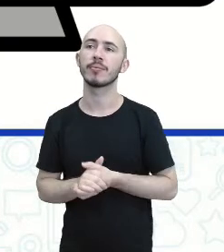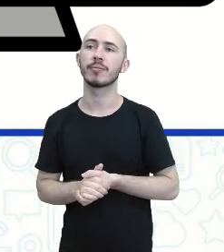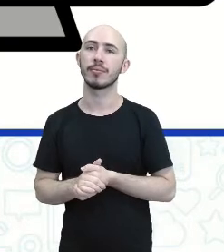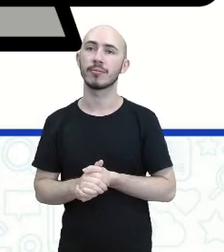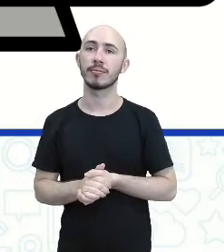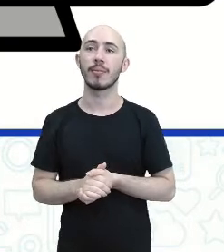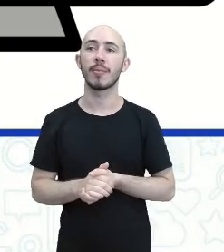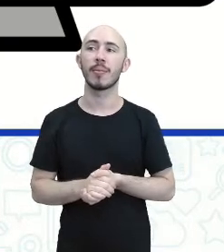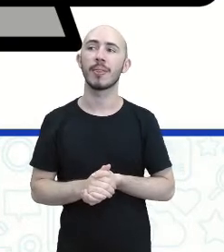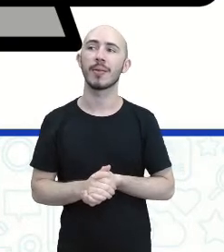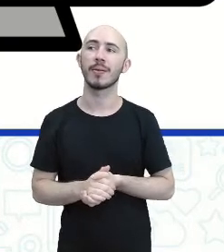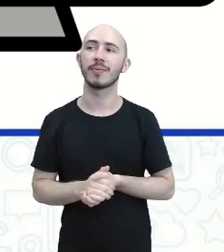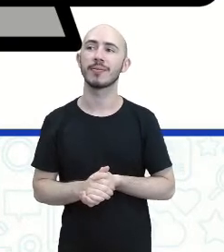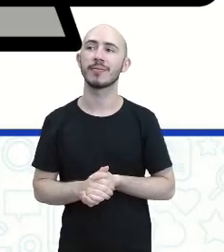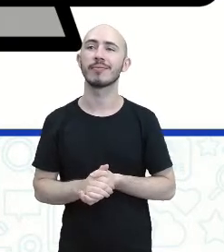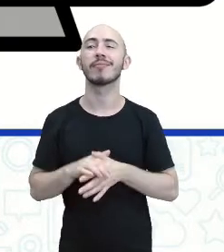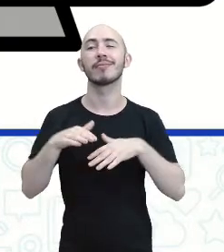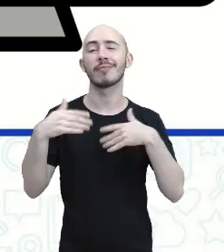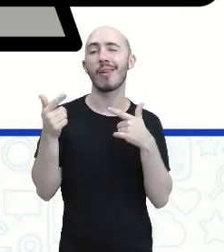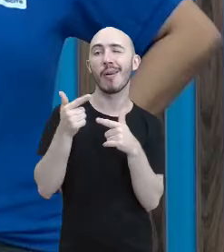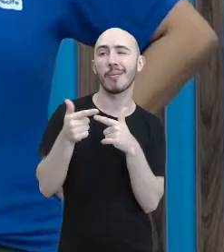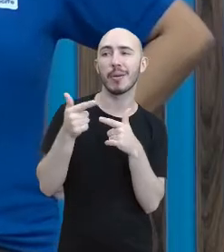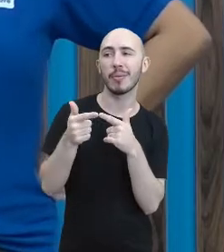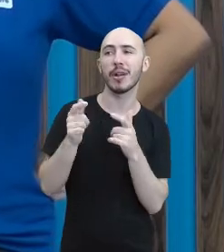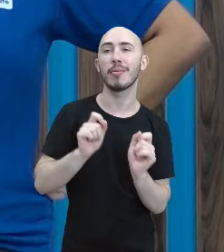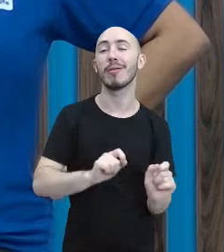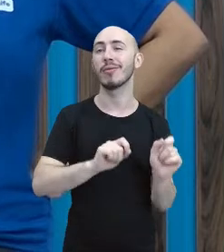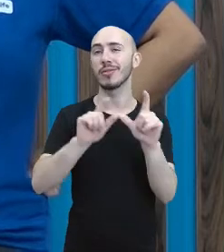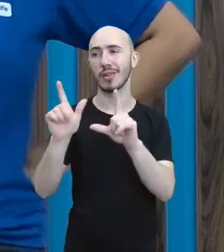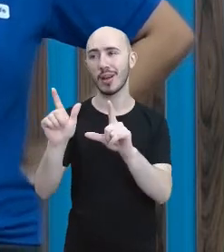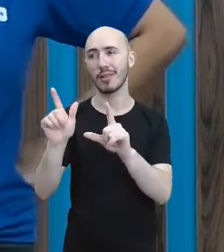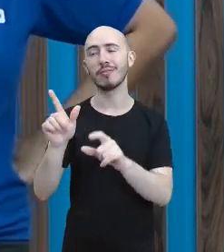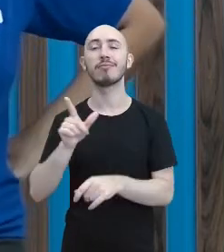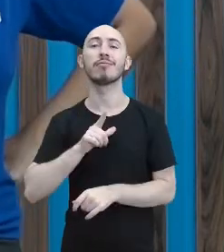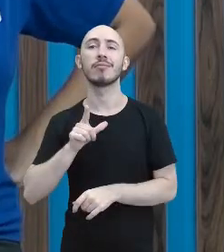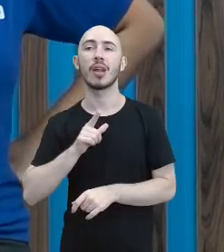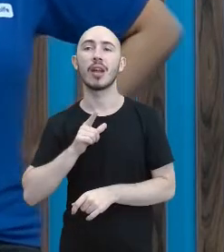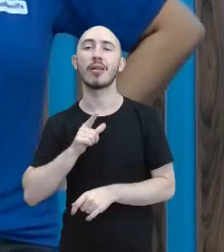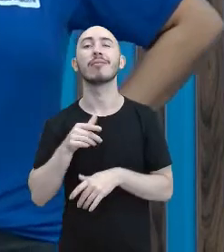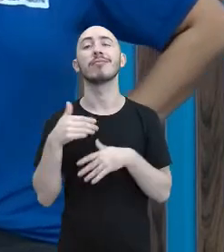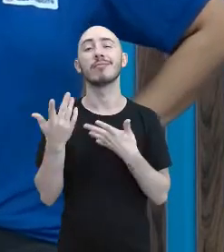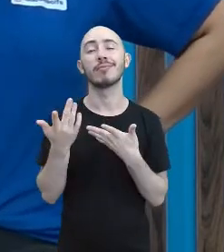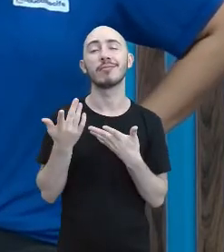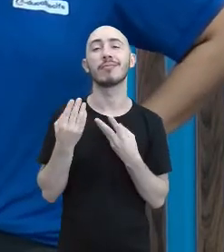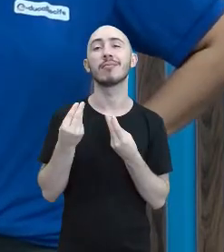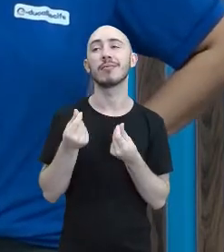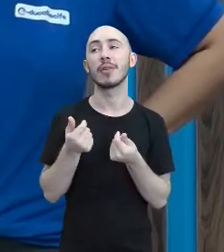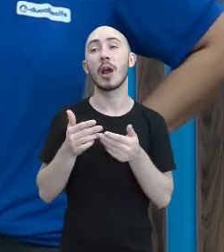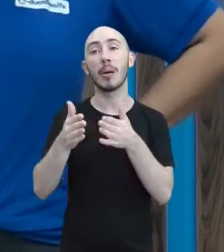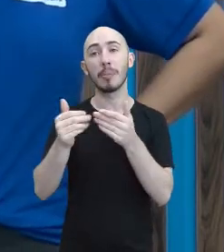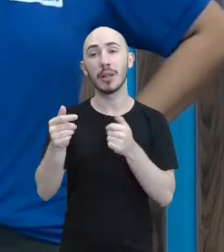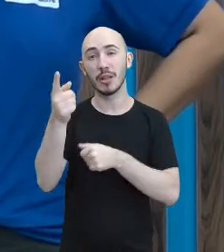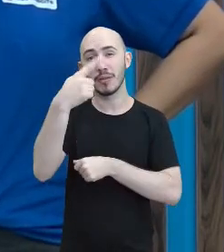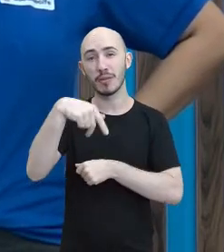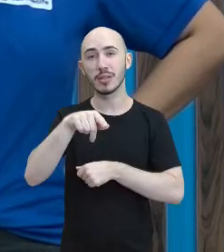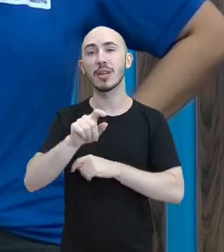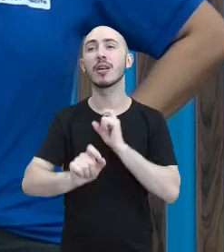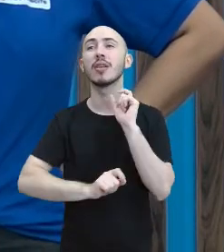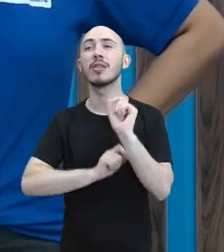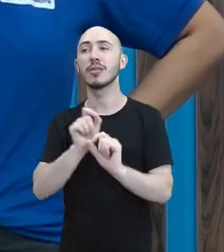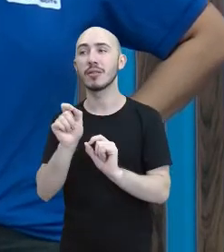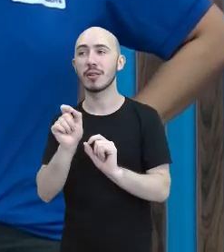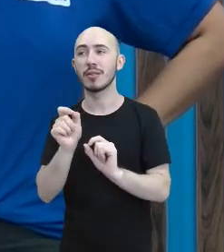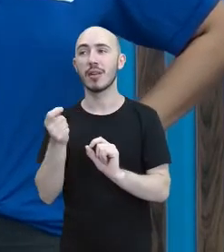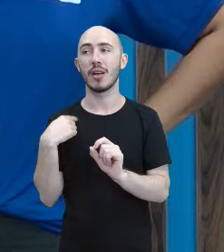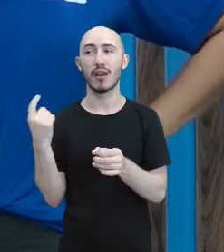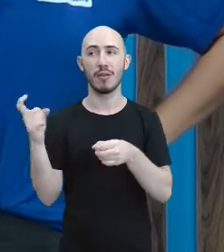eu percebi agora que a gente teve um probleminha com o material e eu vou pedir para vocês 2 segundinhos